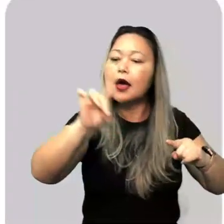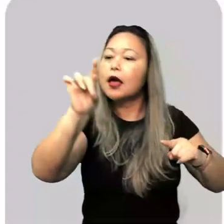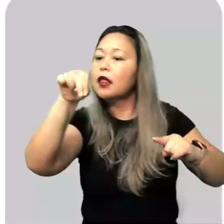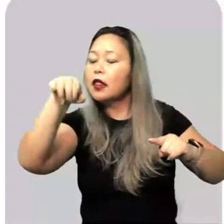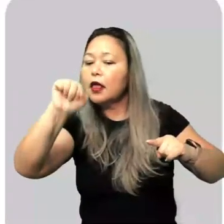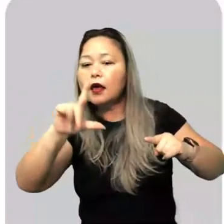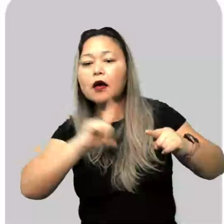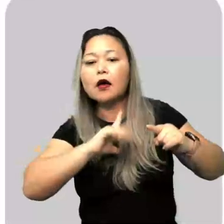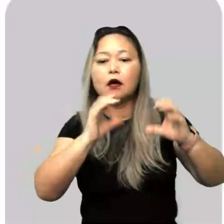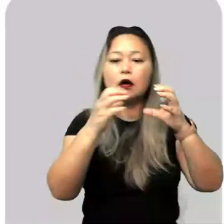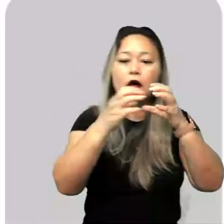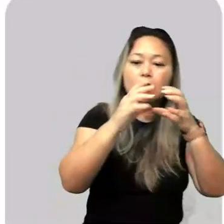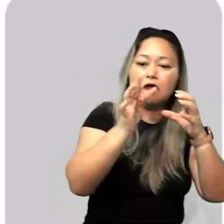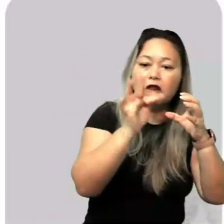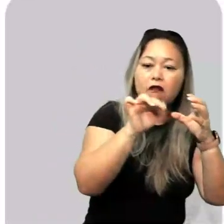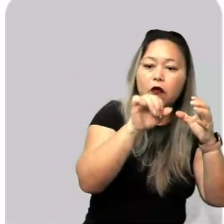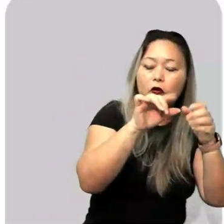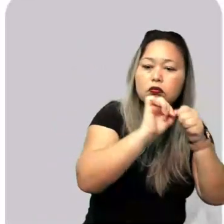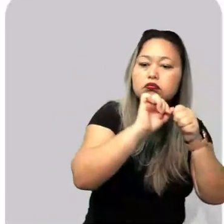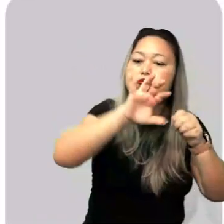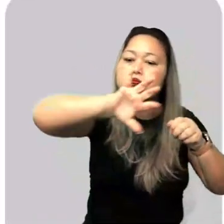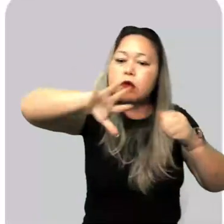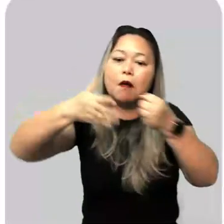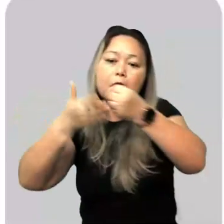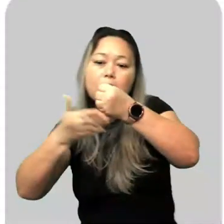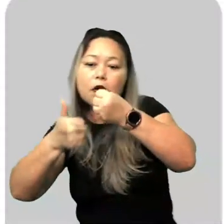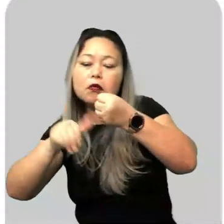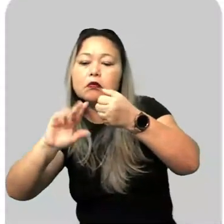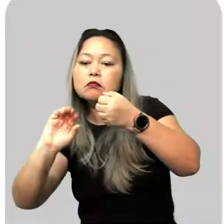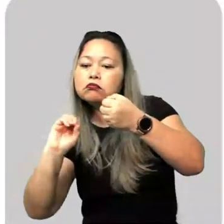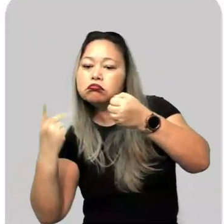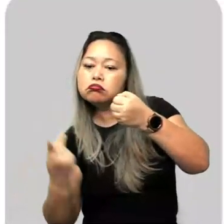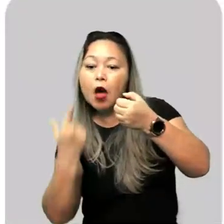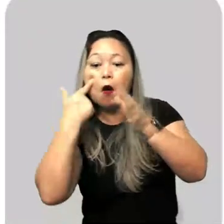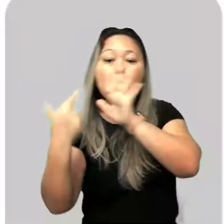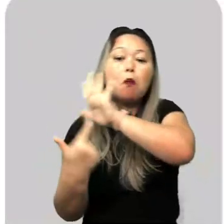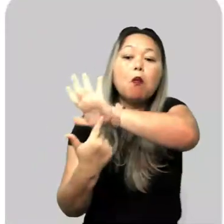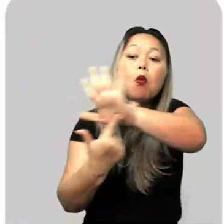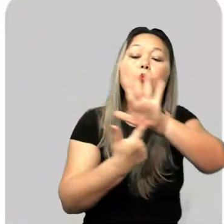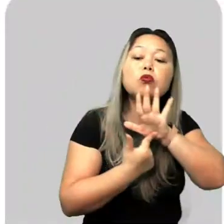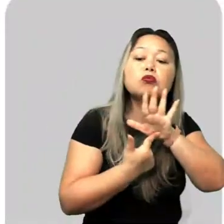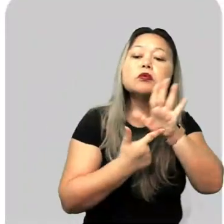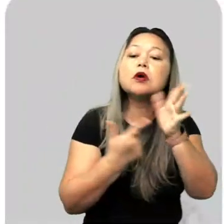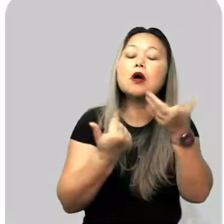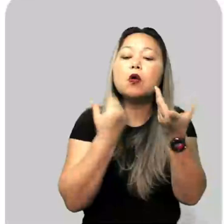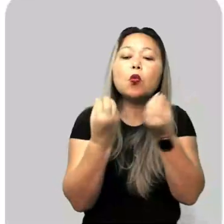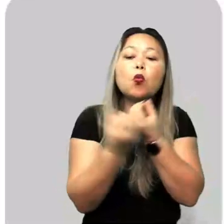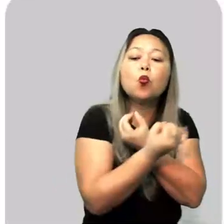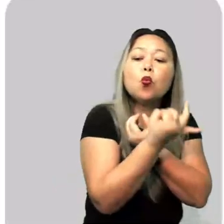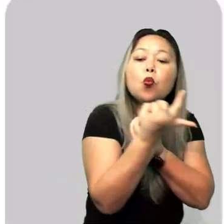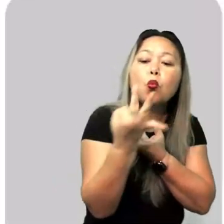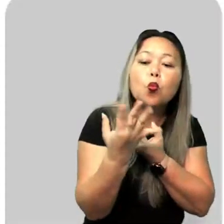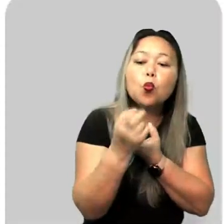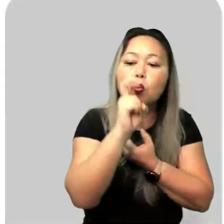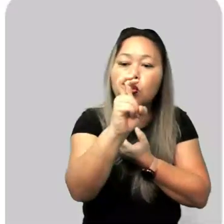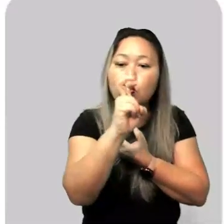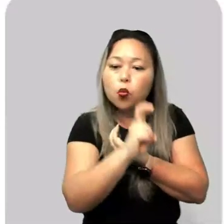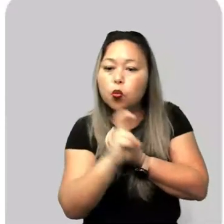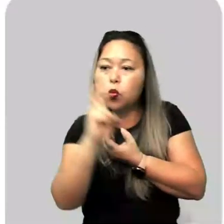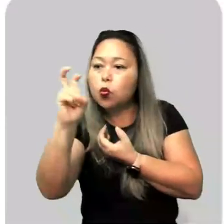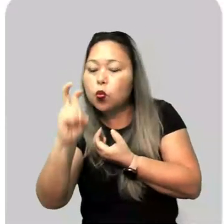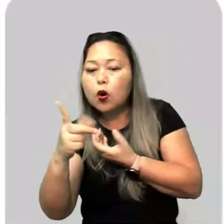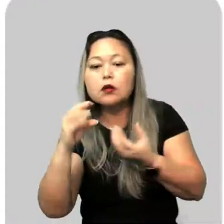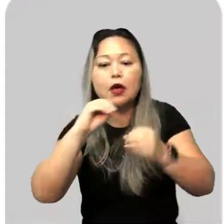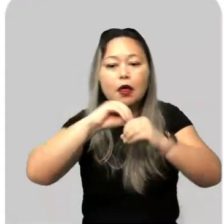DNA, nós falamos do grupo fosfato, nós falamos da base nitrogenada e nós mostramos para vocês a quantidade de 5 carbonos presente